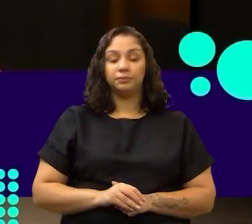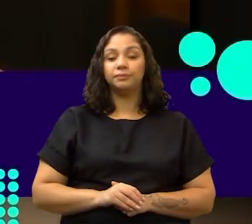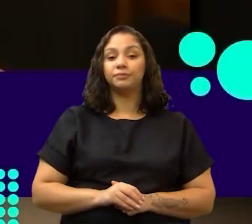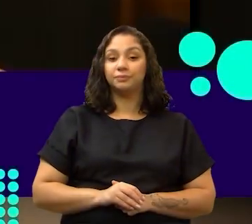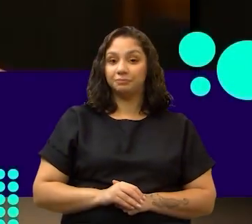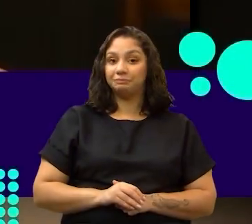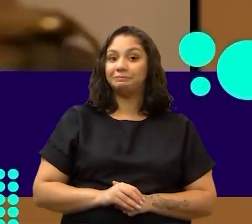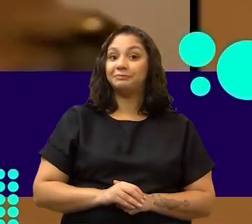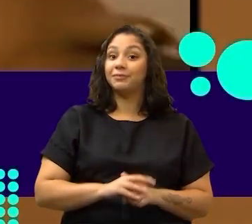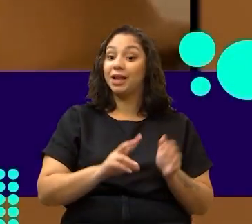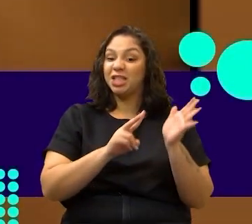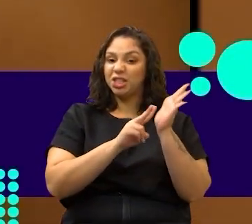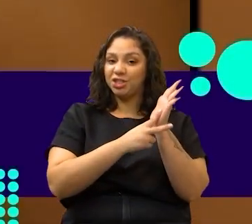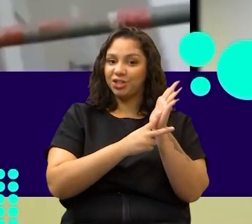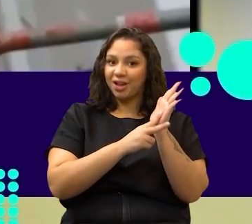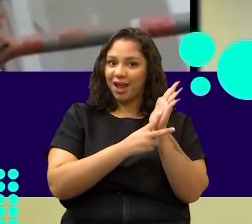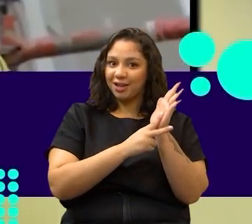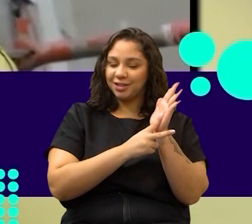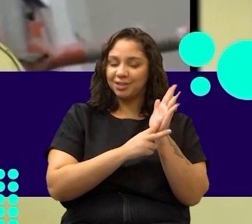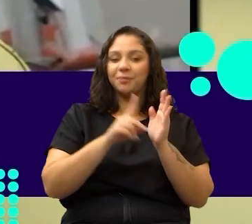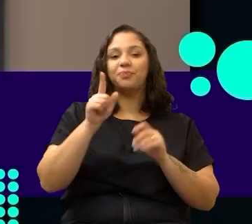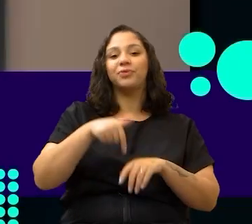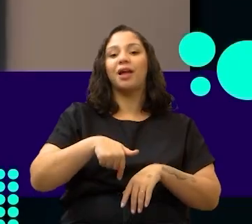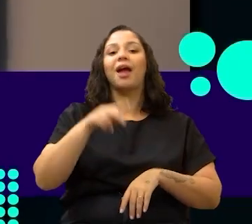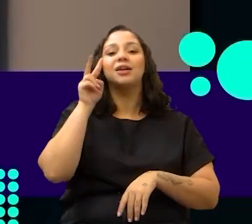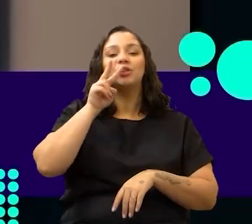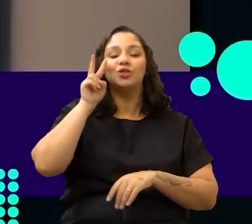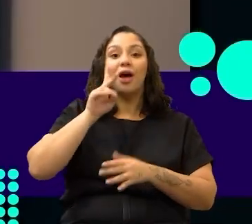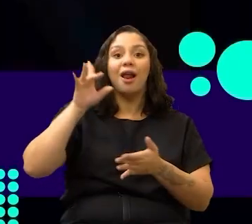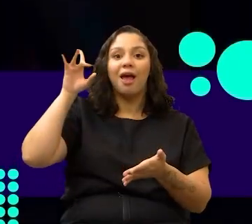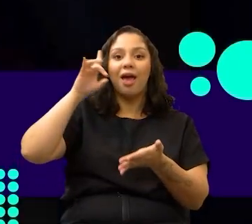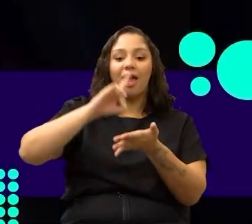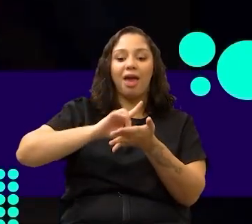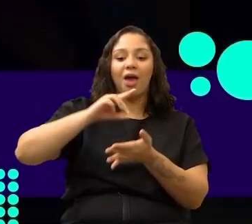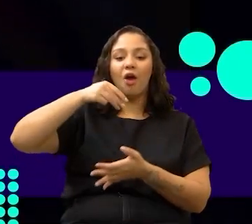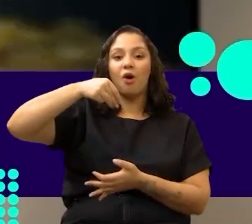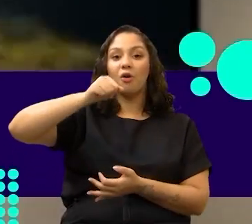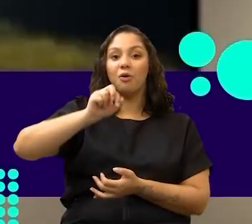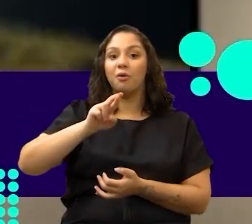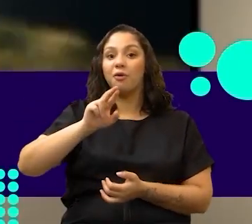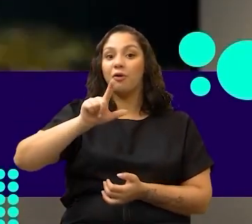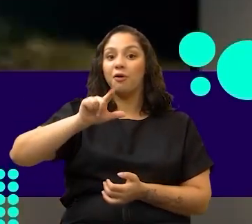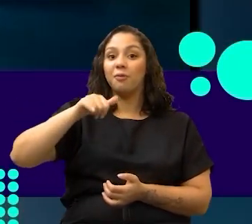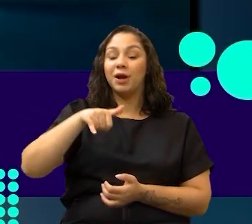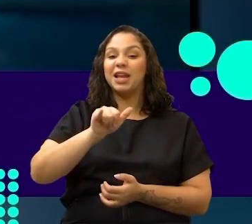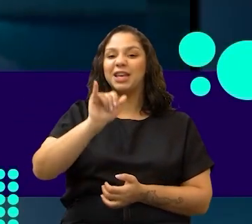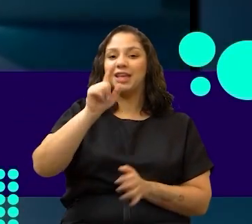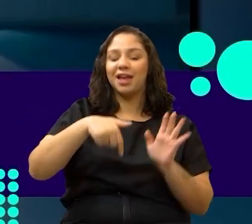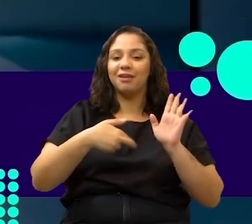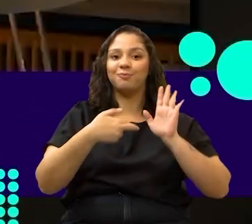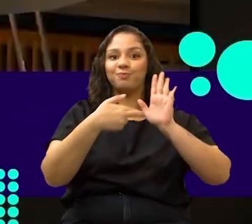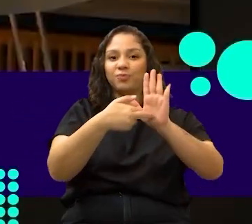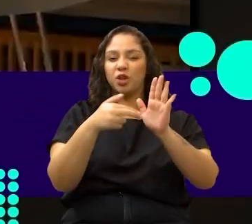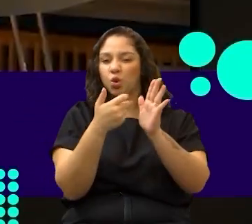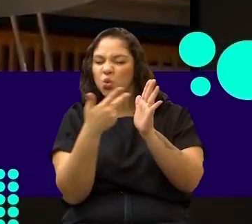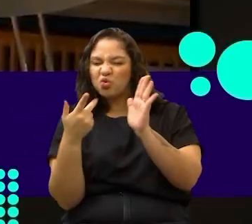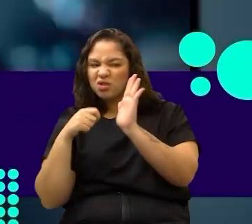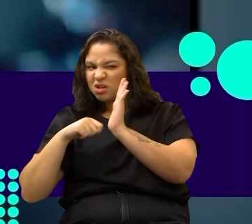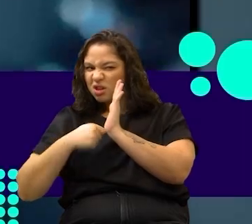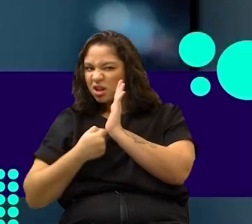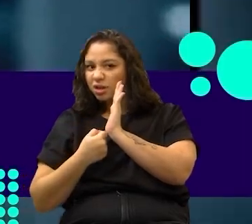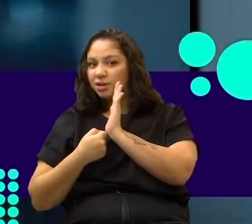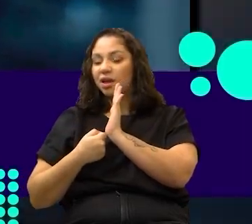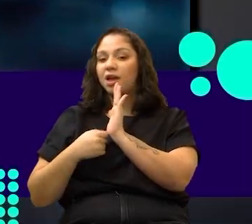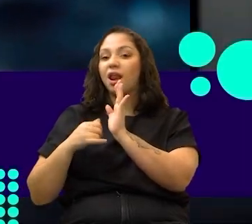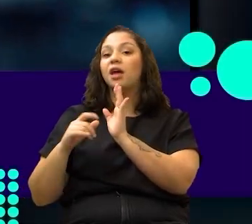A Sindicalista, a história real de Mary Kearney, uma representante sindical que denunciou acordos secretos e abalou